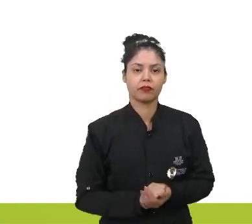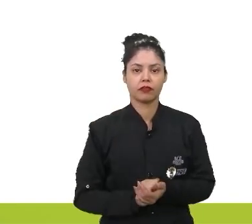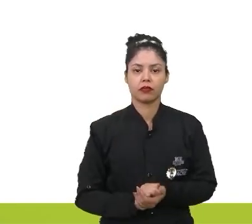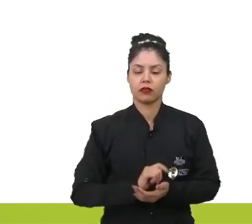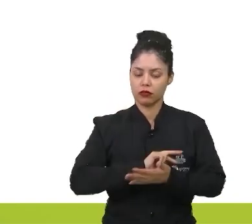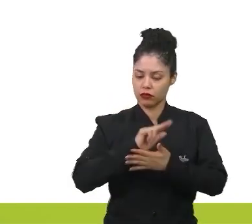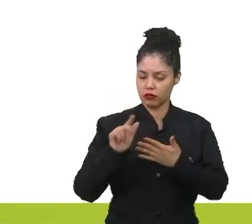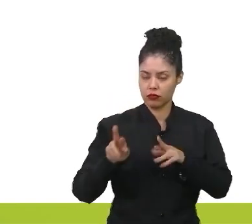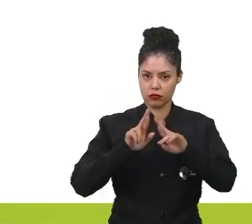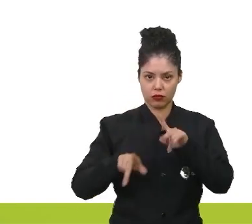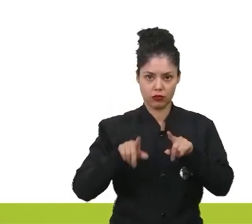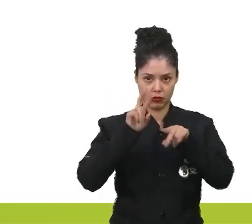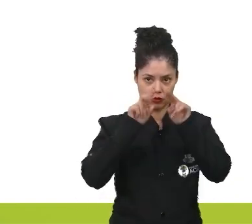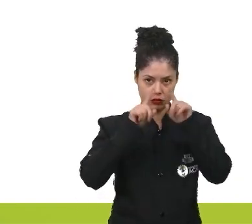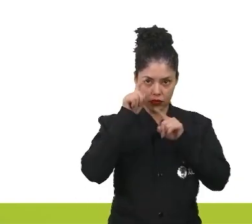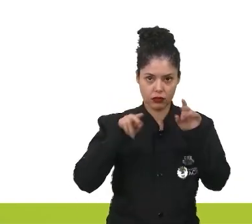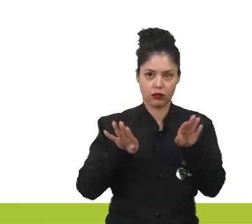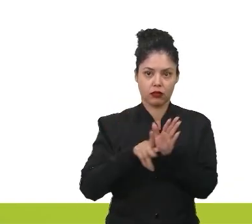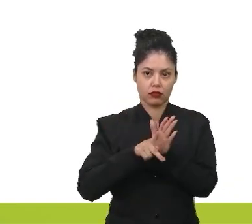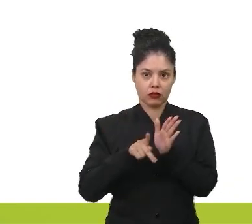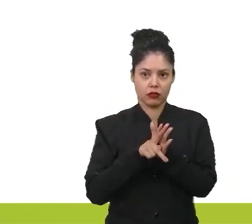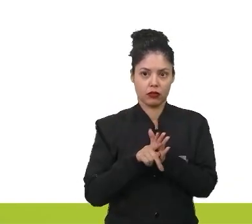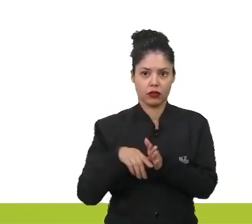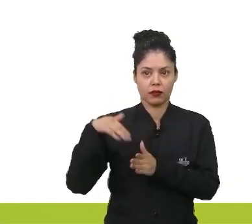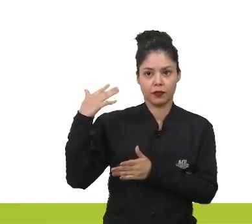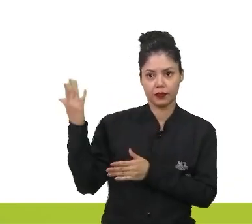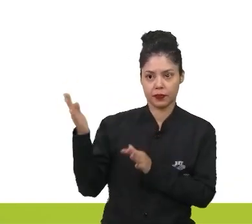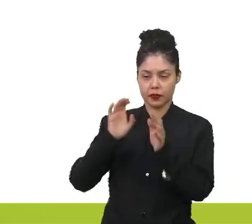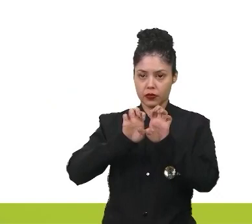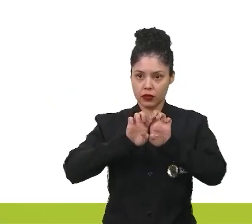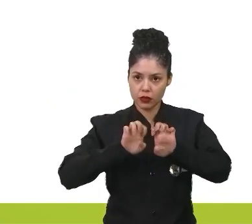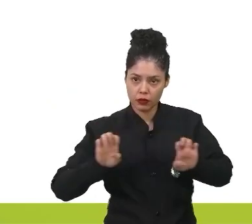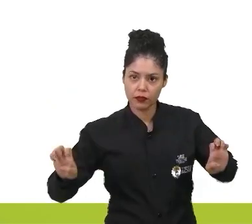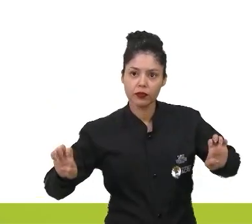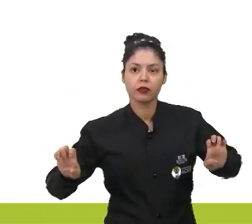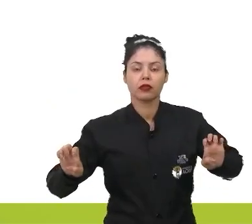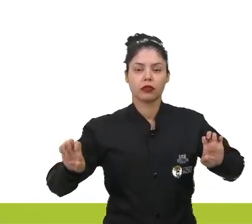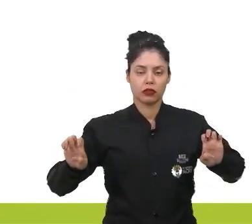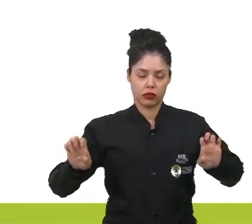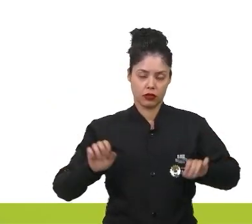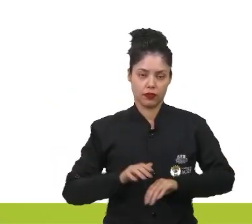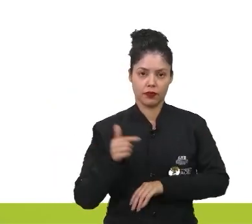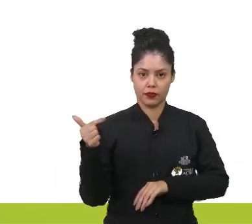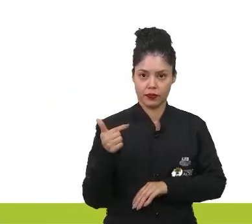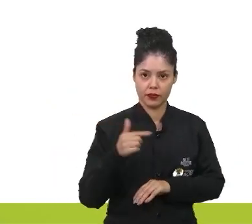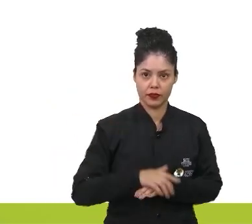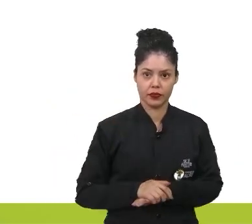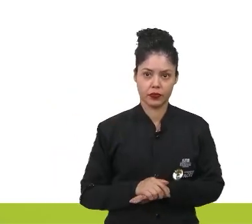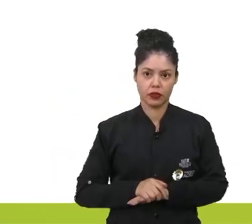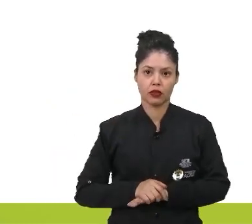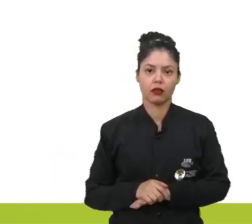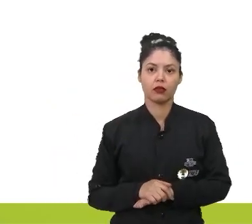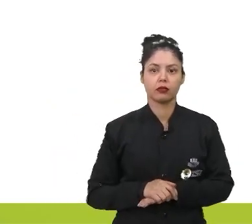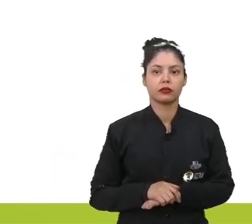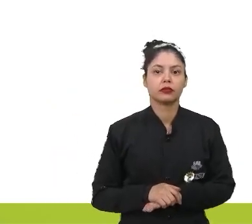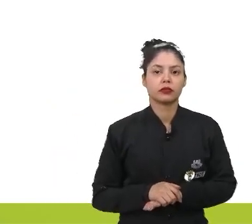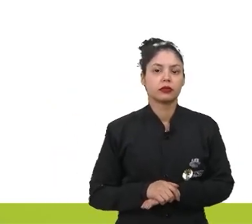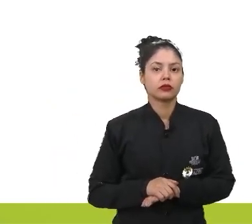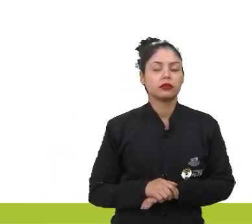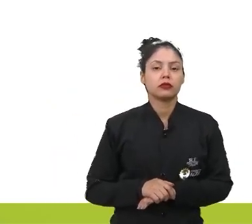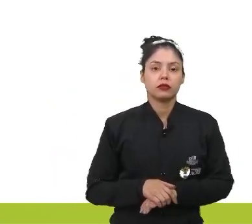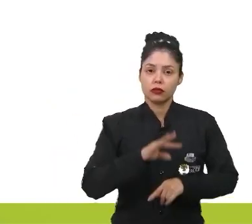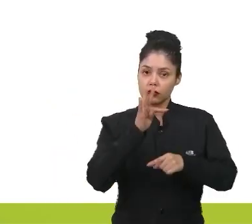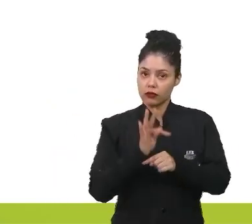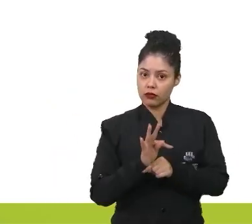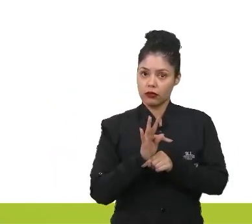acordo com a expressão. Nós temos uma expressão que, por ter um grau de polinômio 2, já é uma equação do segundo grau, ok, pessoal? Com T